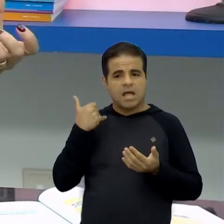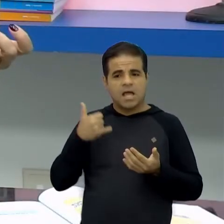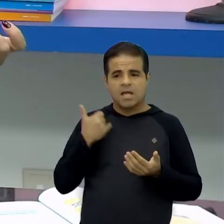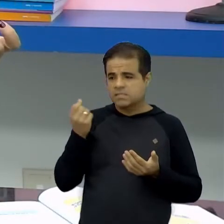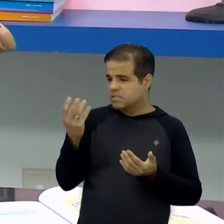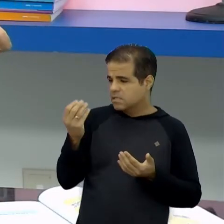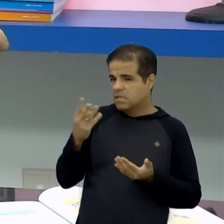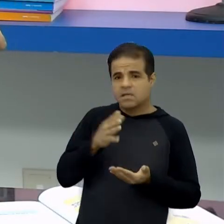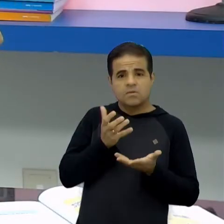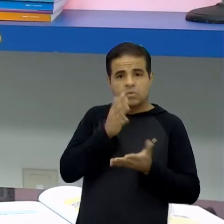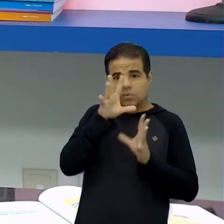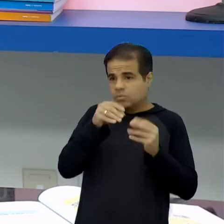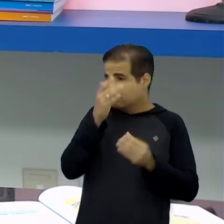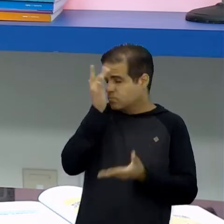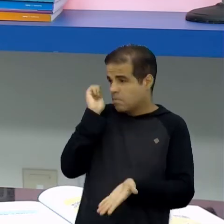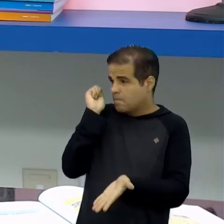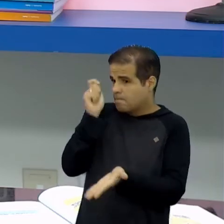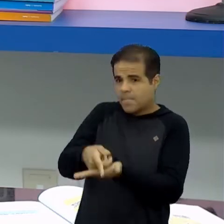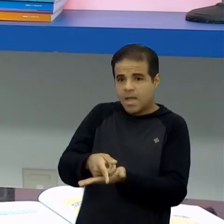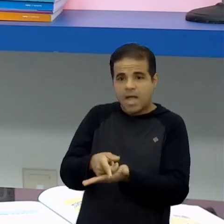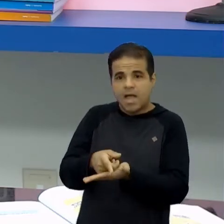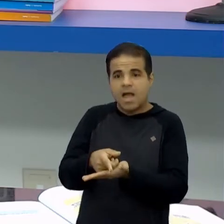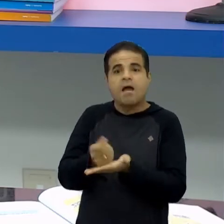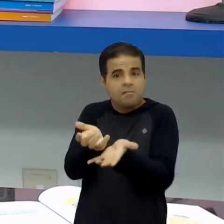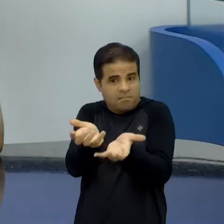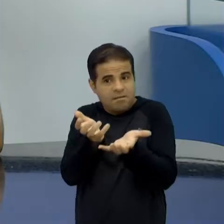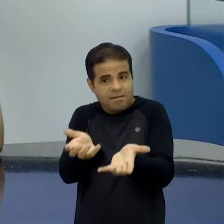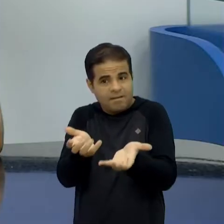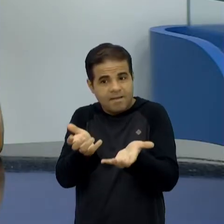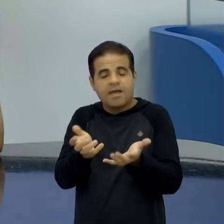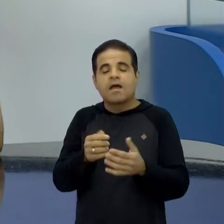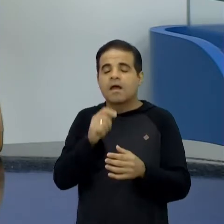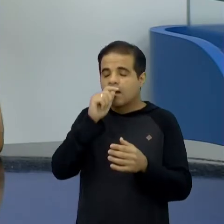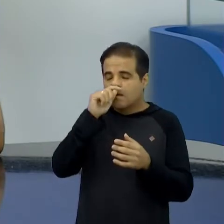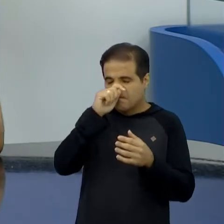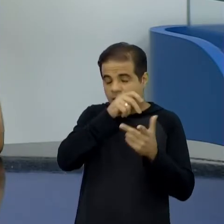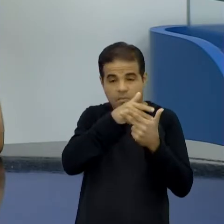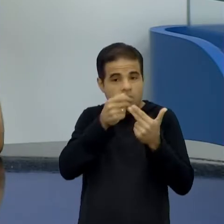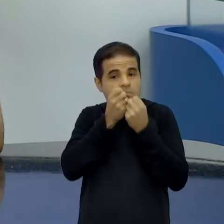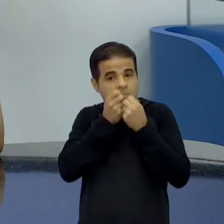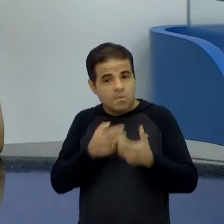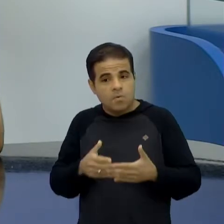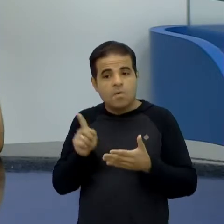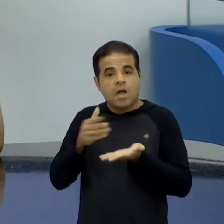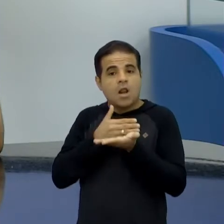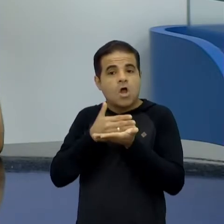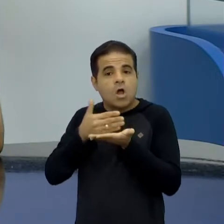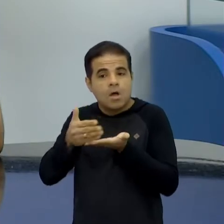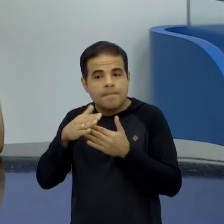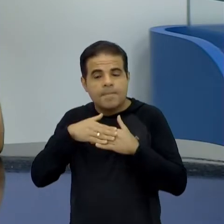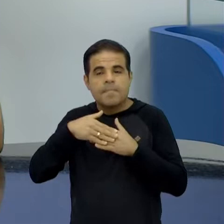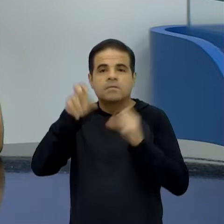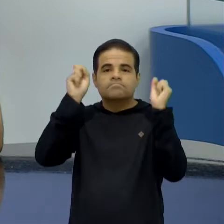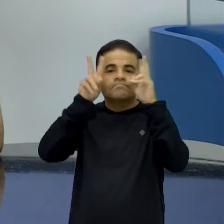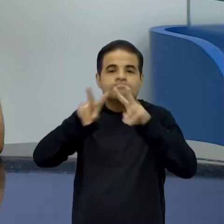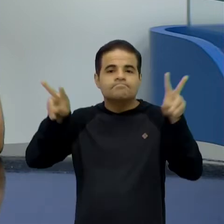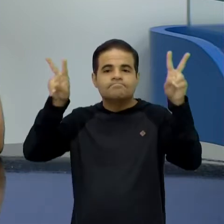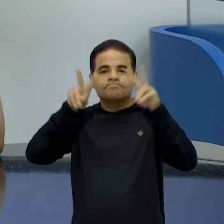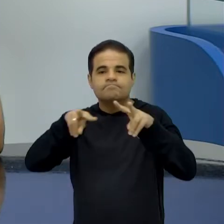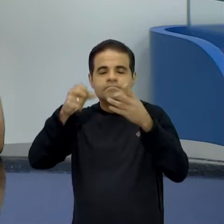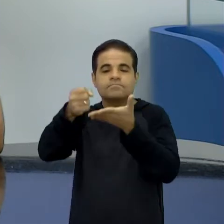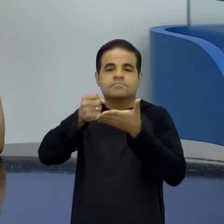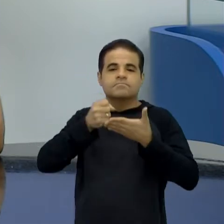patrocinar agora essa menina, Sim. né? Tem essa questão também. Isso é uma coisa boa, porque ela começa a ganhar mais visibilidade e traz